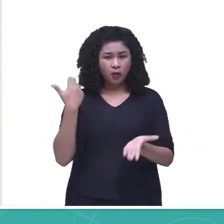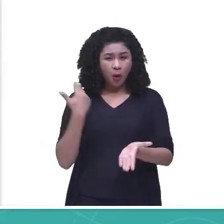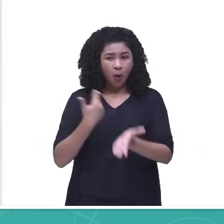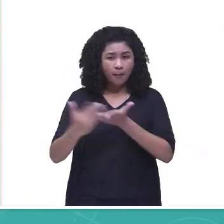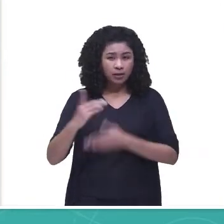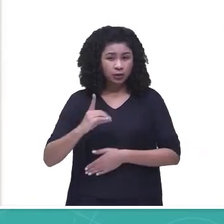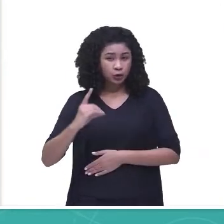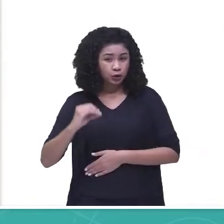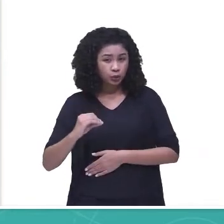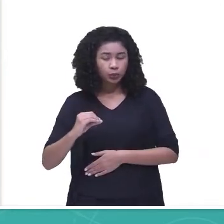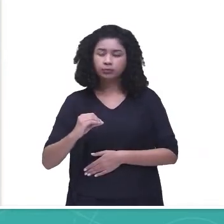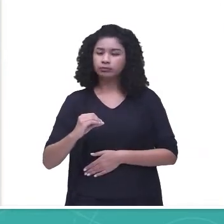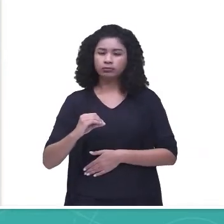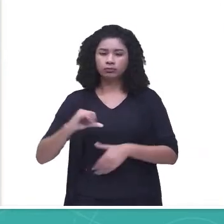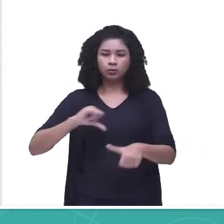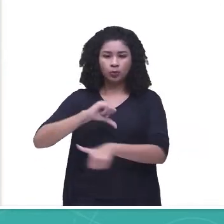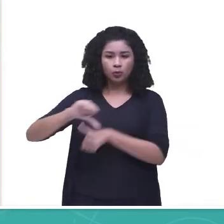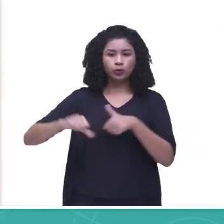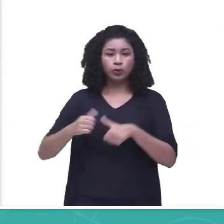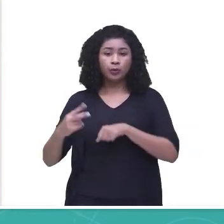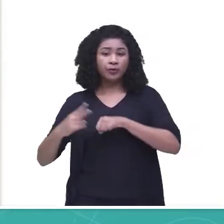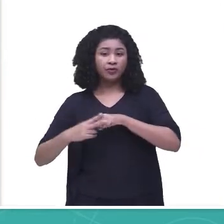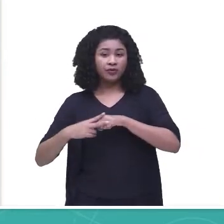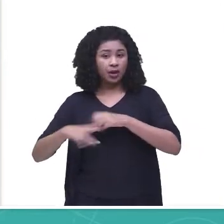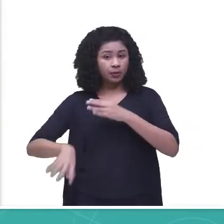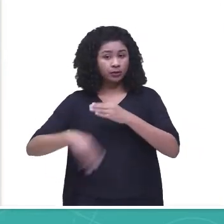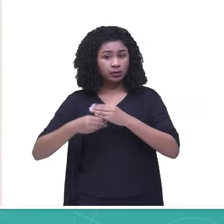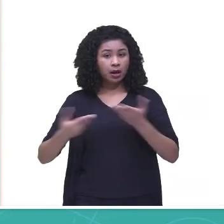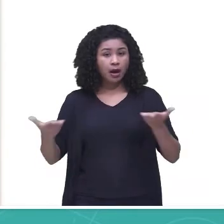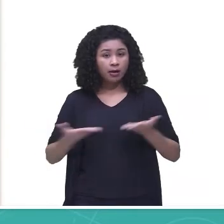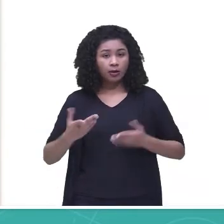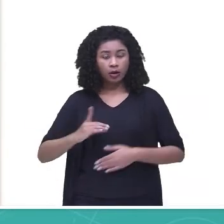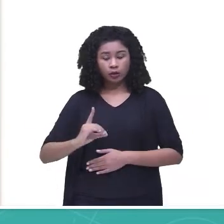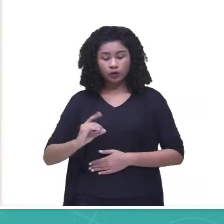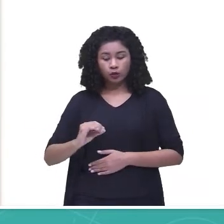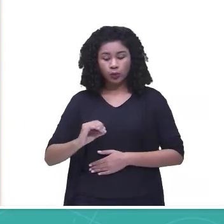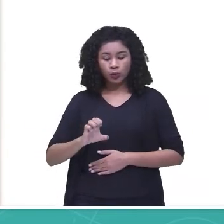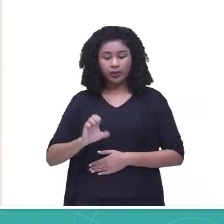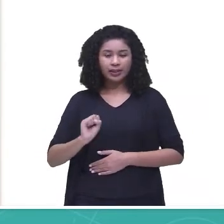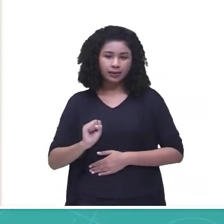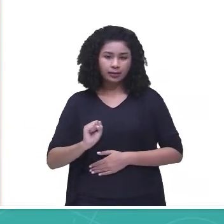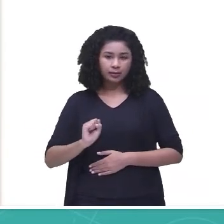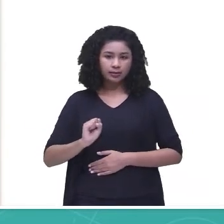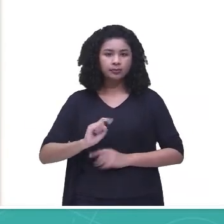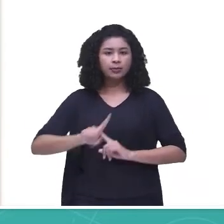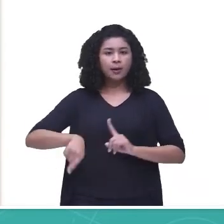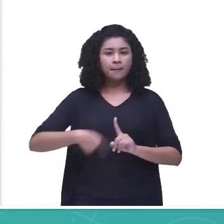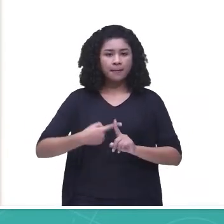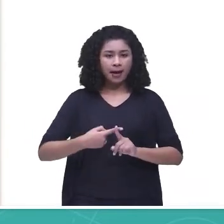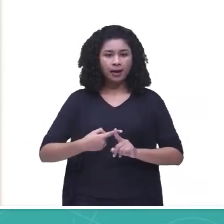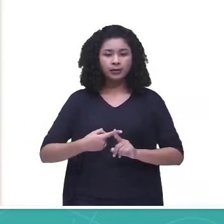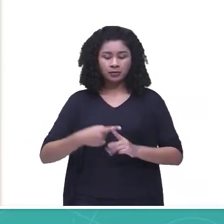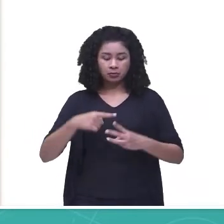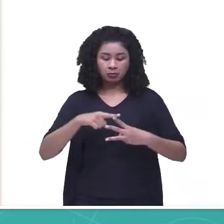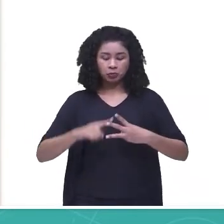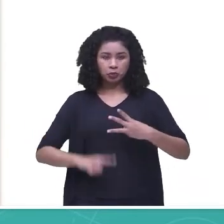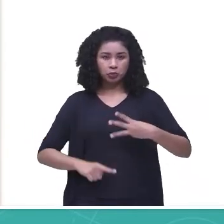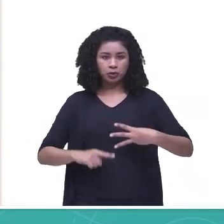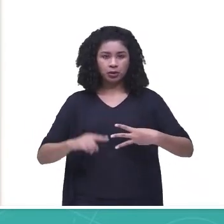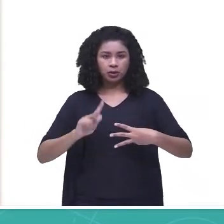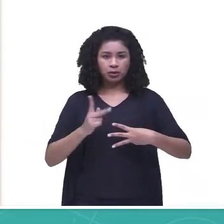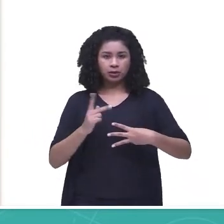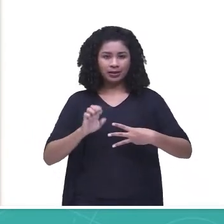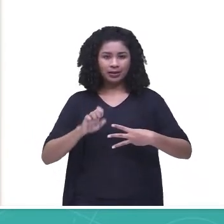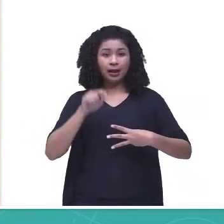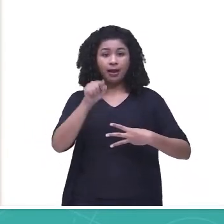e sim com o does. Aí na sequência vai vir terceira pessoa do singular, que é he, she e it, né? He, ele,